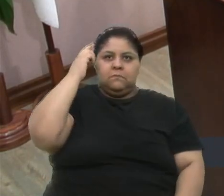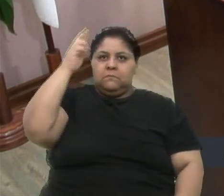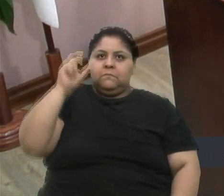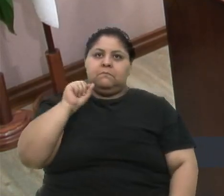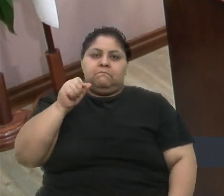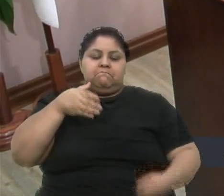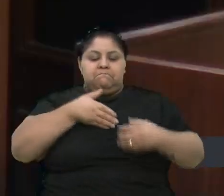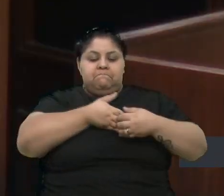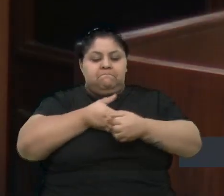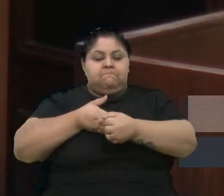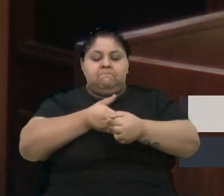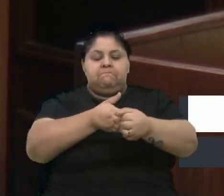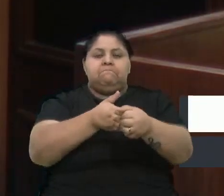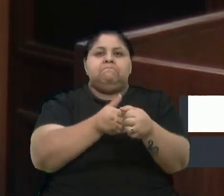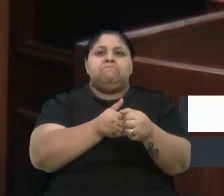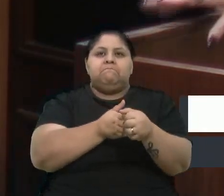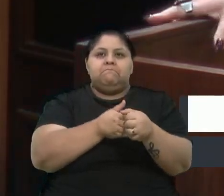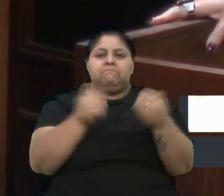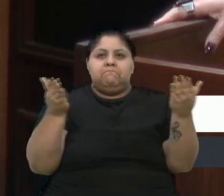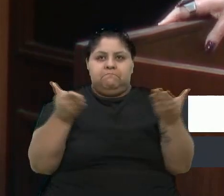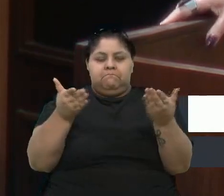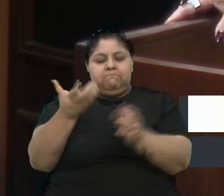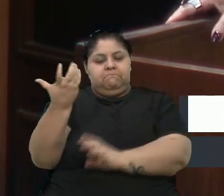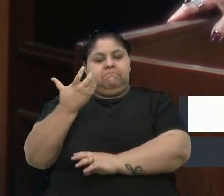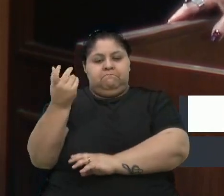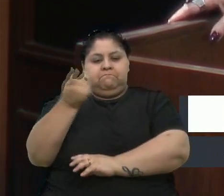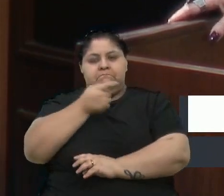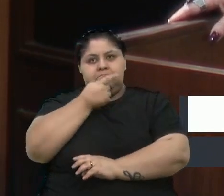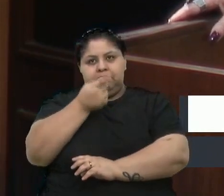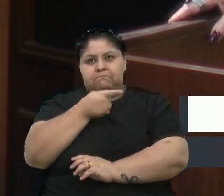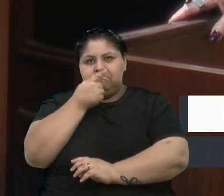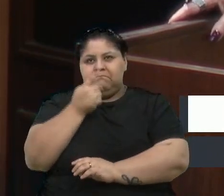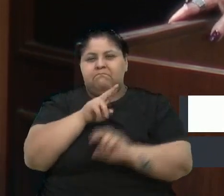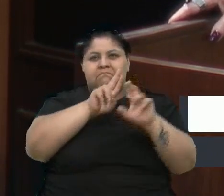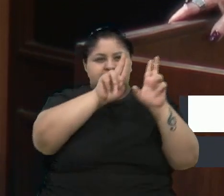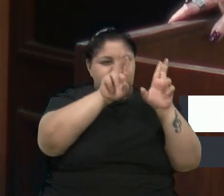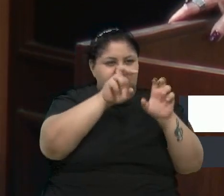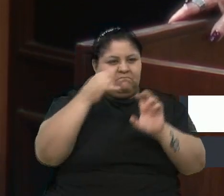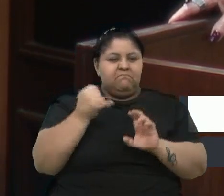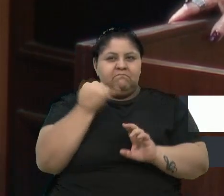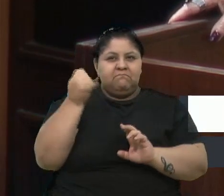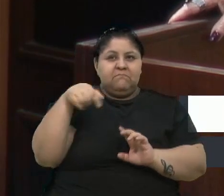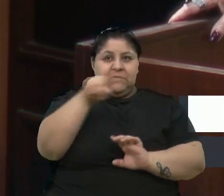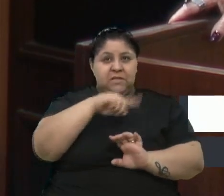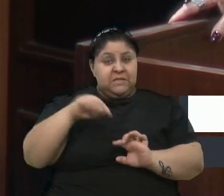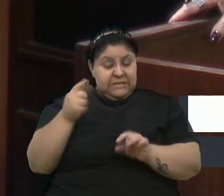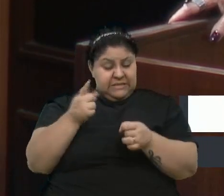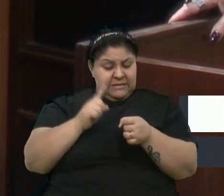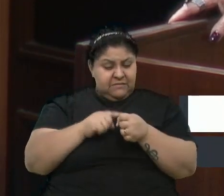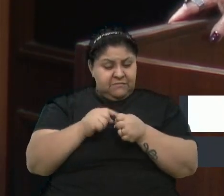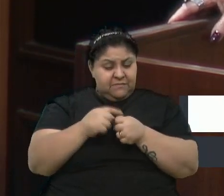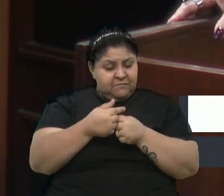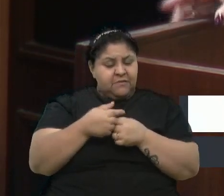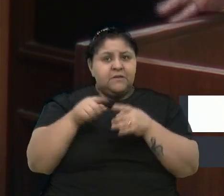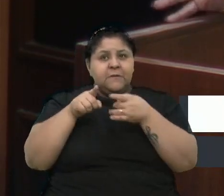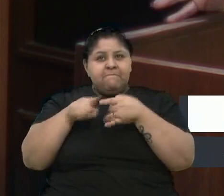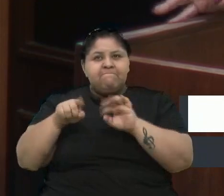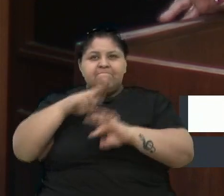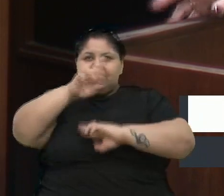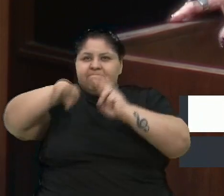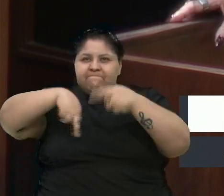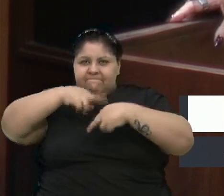acompanha. Hoje eu quero falar de um tema muito importante da nossa cidade, mas em relação a